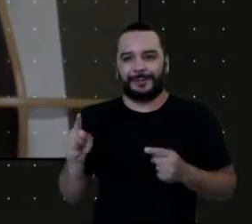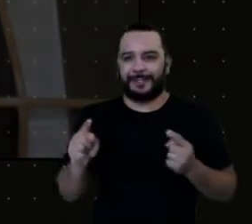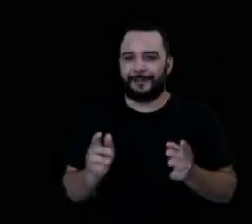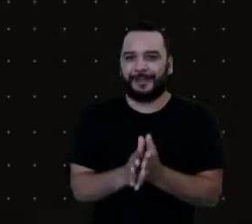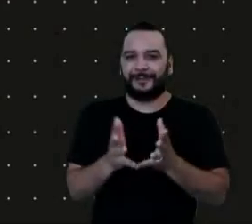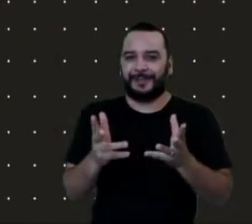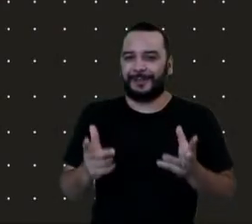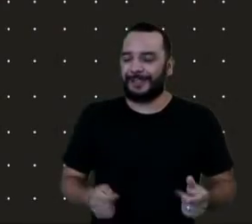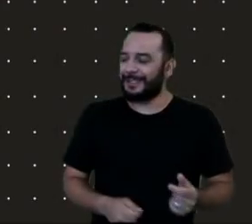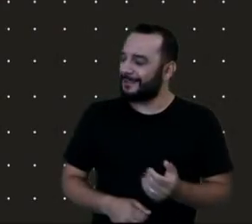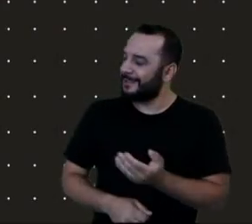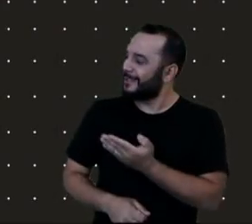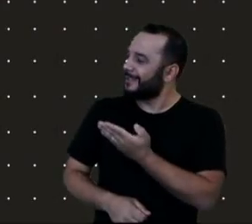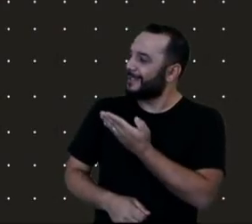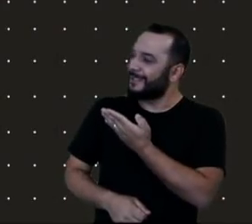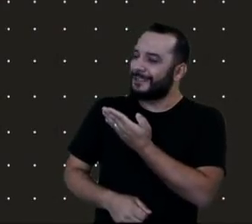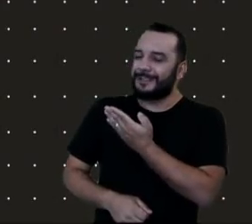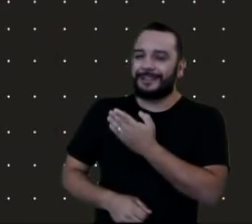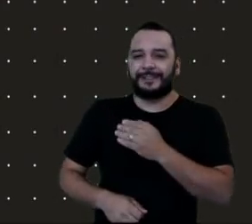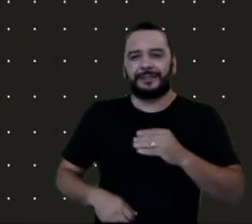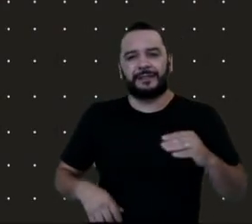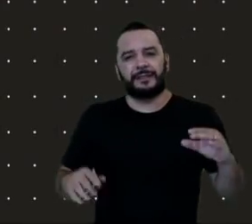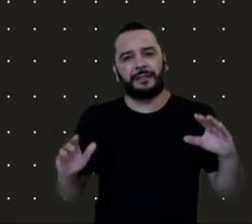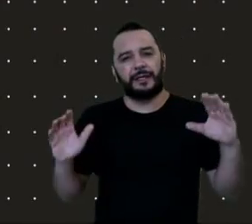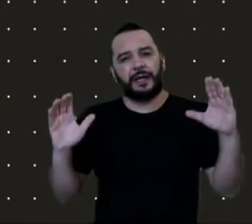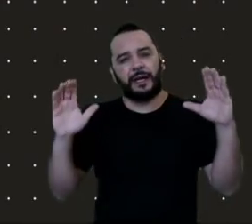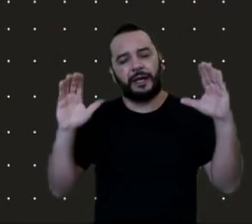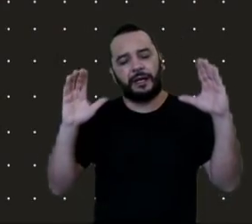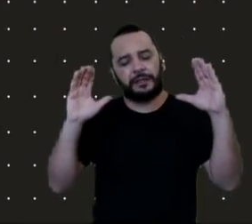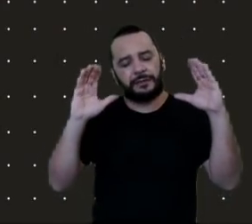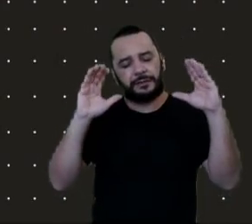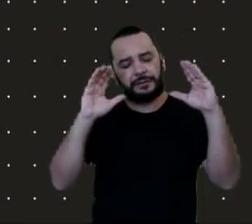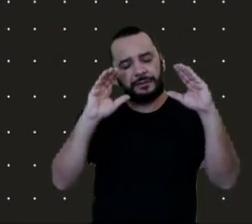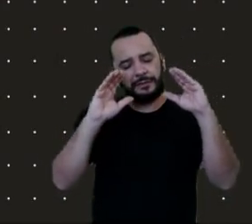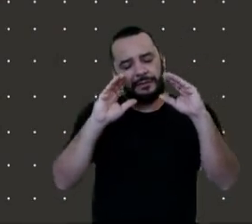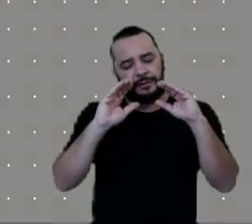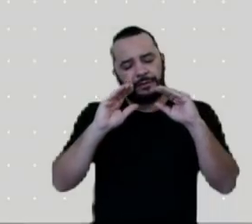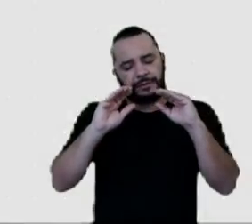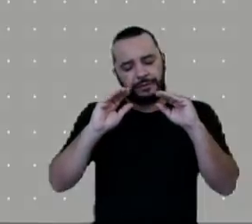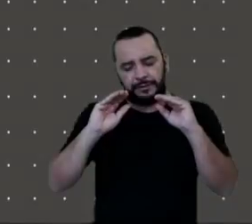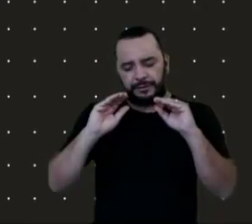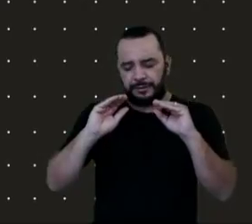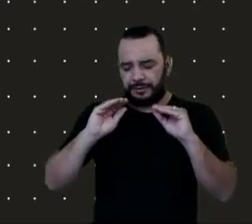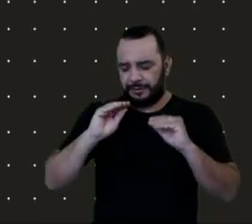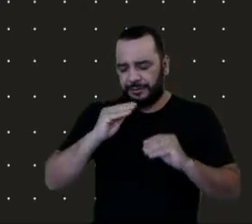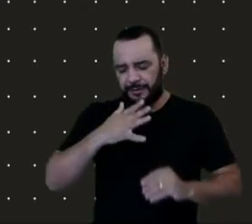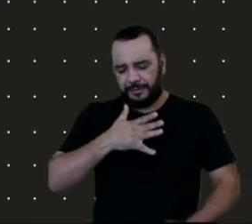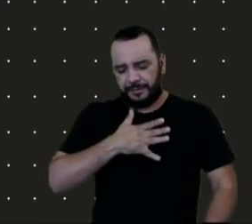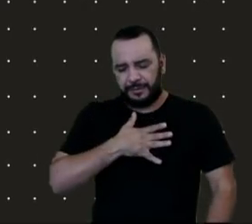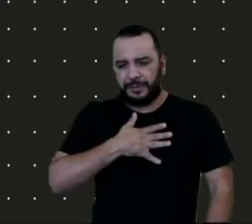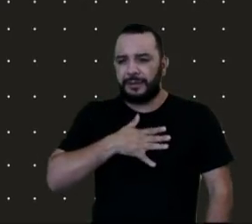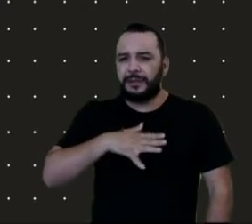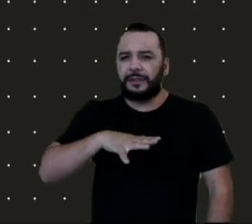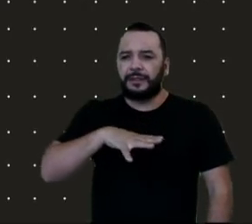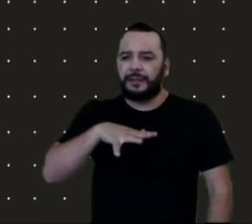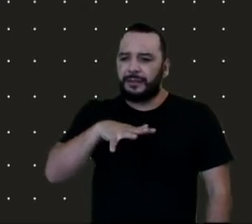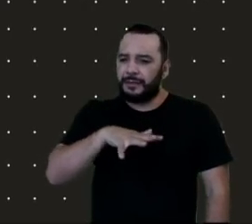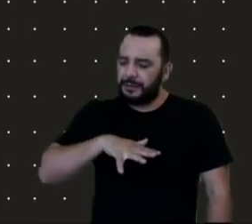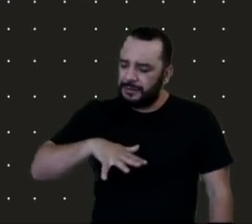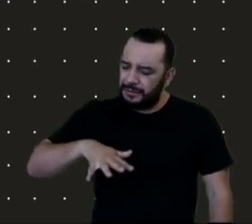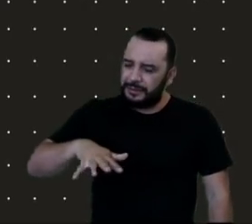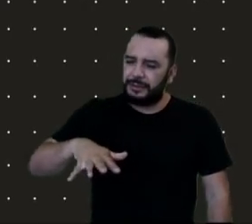LPs, gravei na época era assim, né? LP e compacto. Tive a chance de